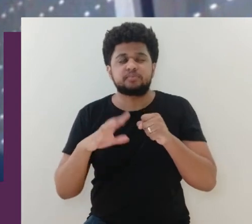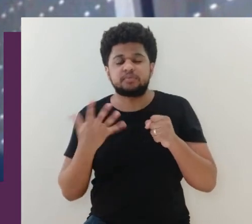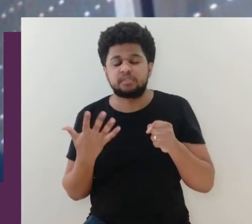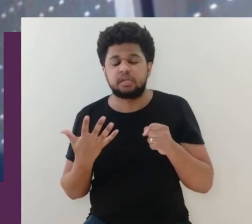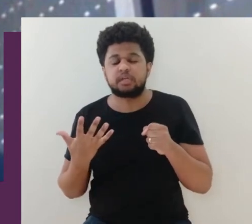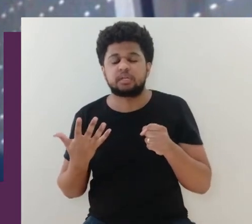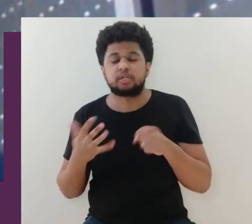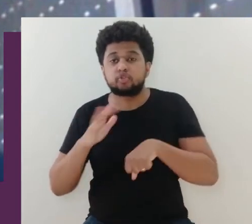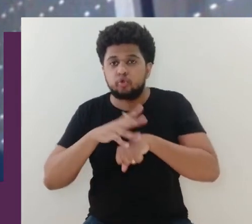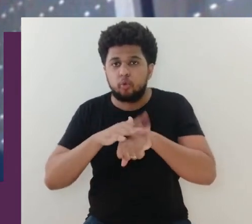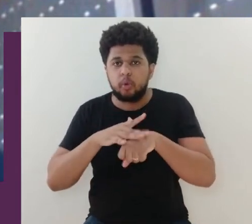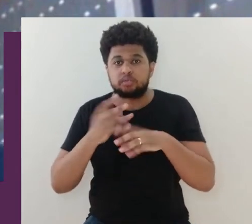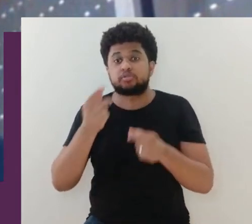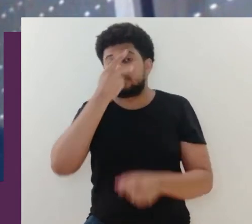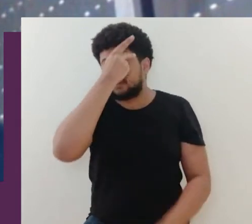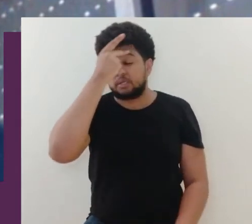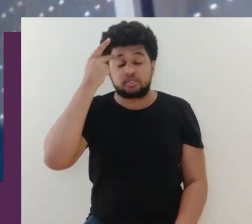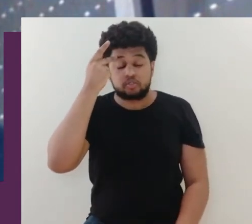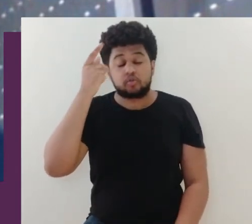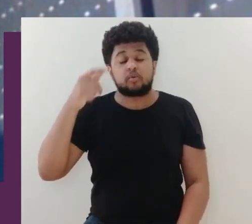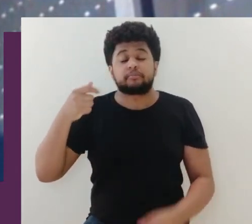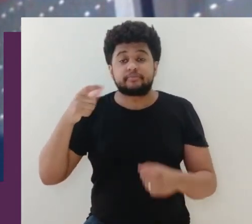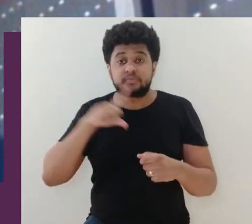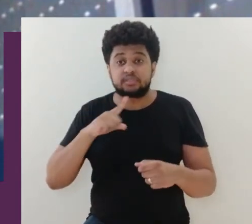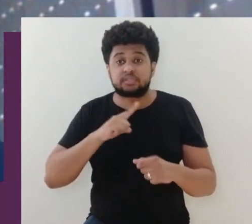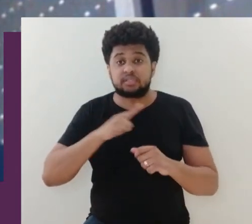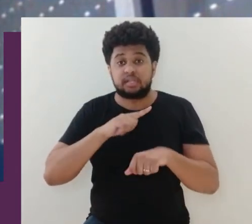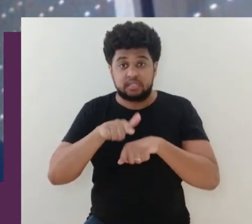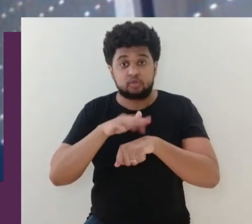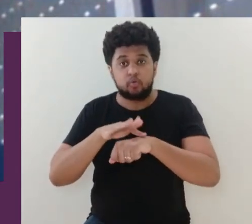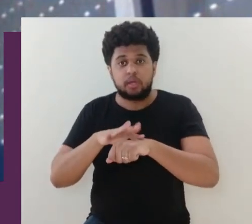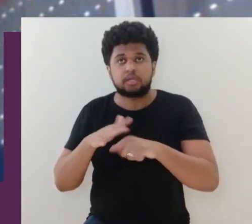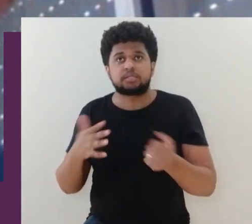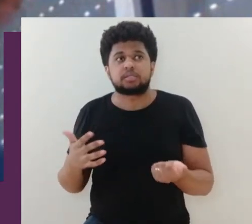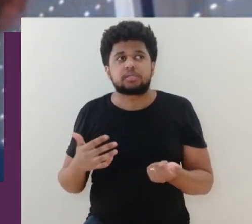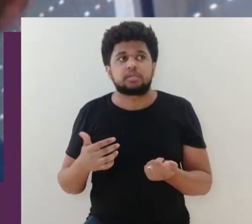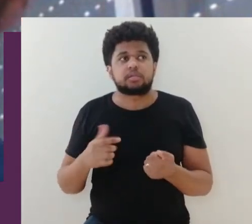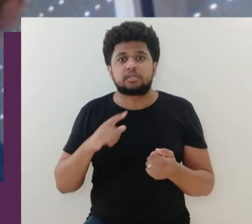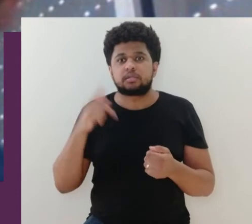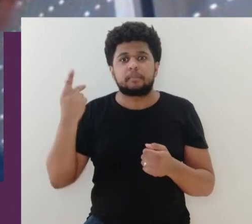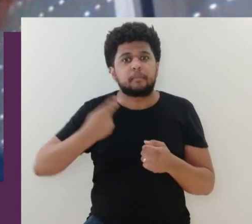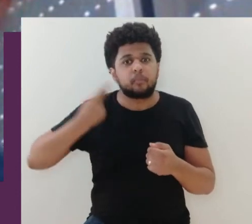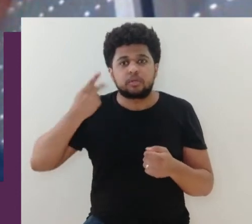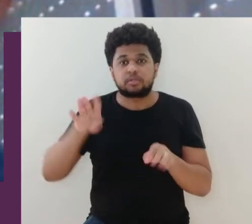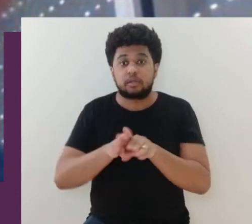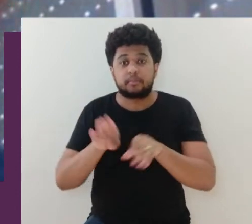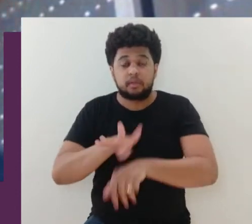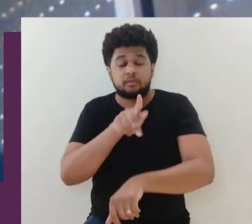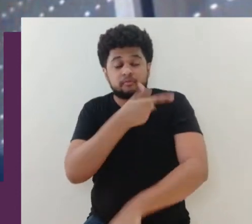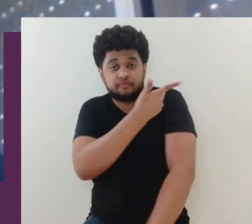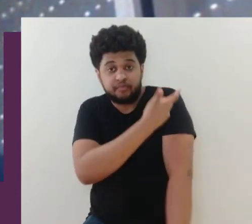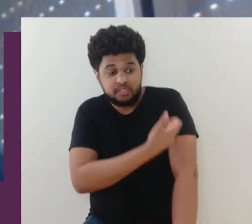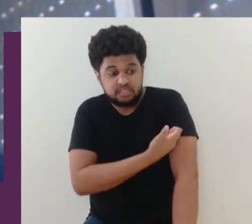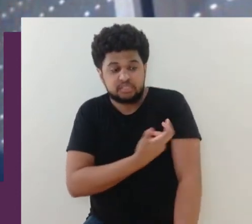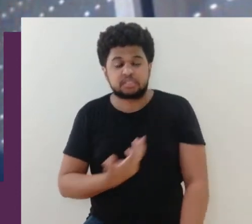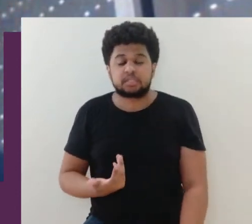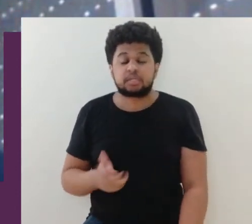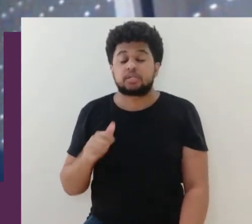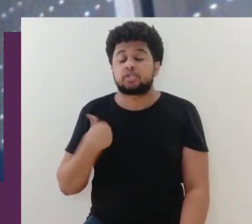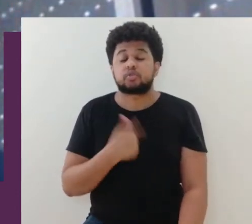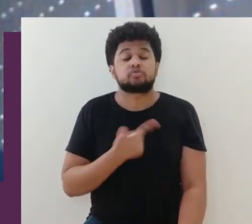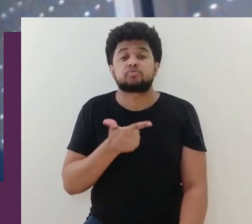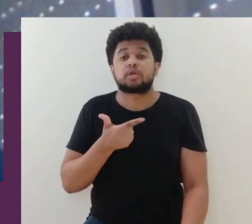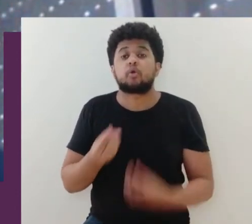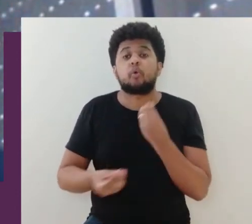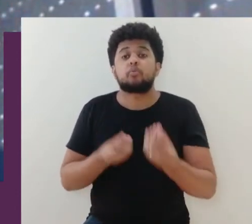doença que muitas pessoas politizam a doença e politizam também vacinas, a